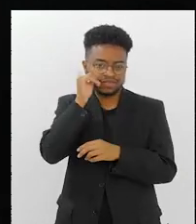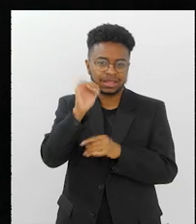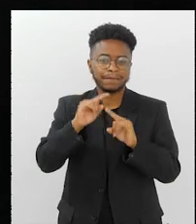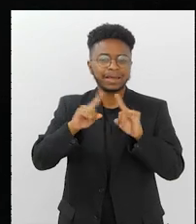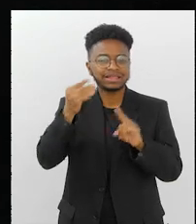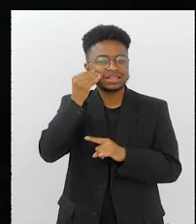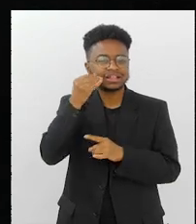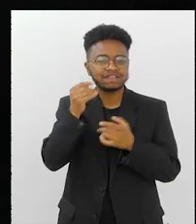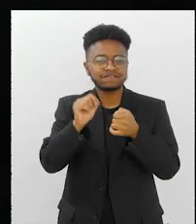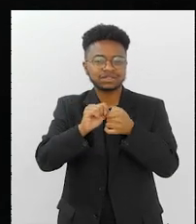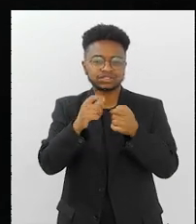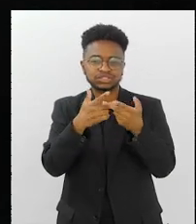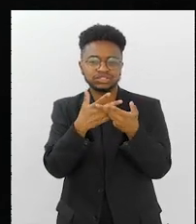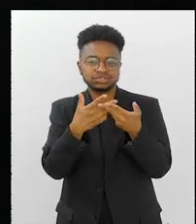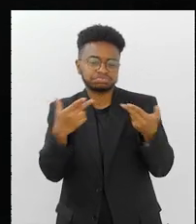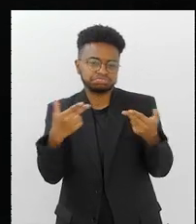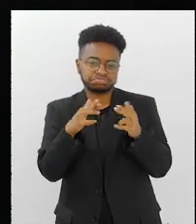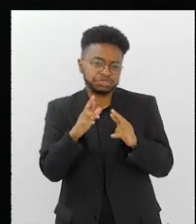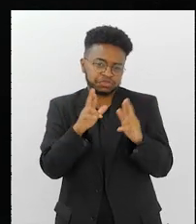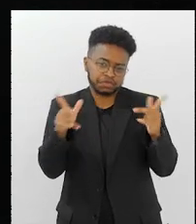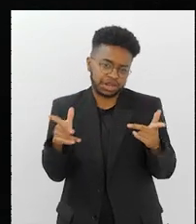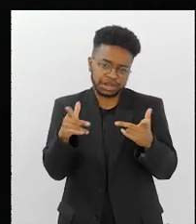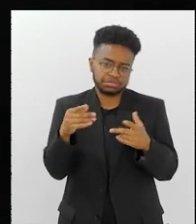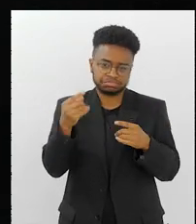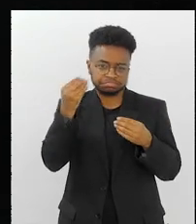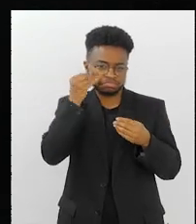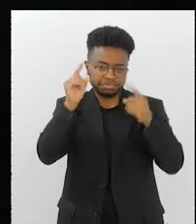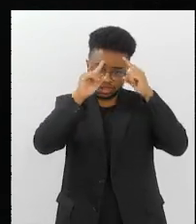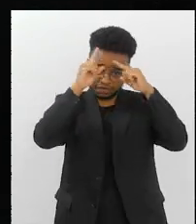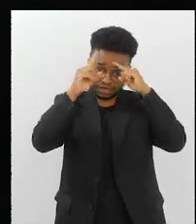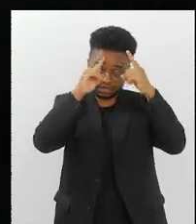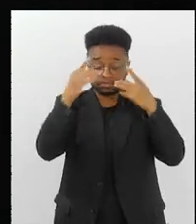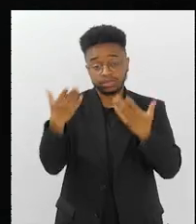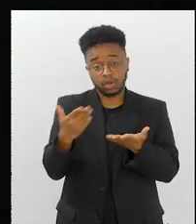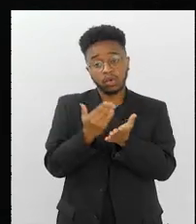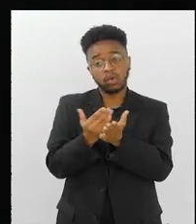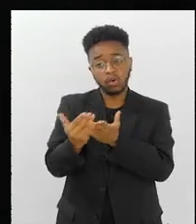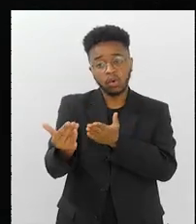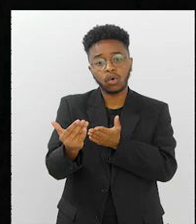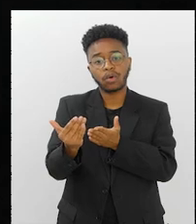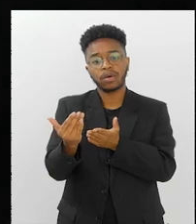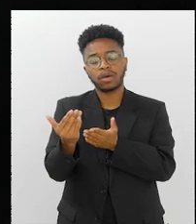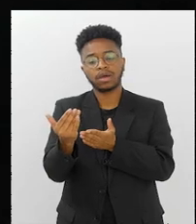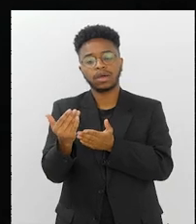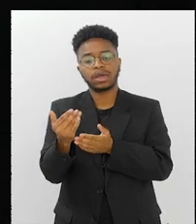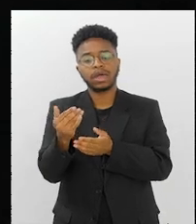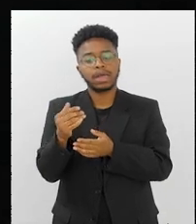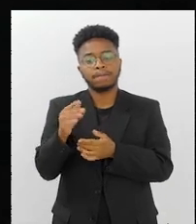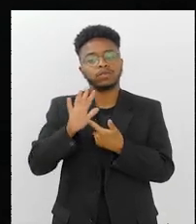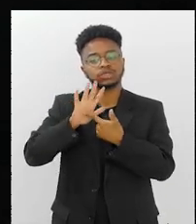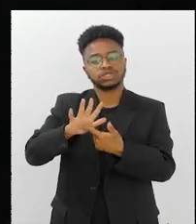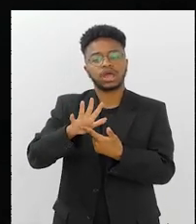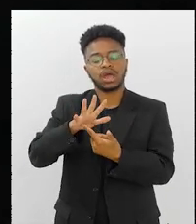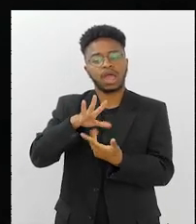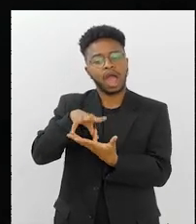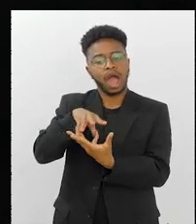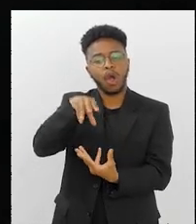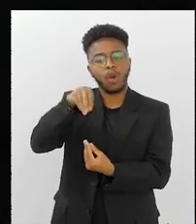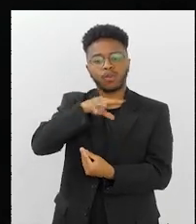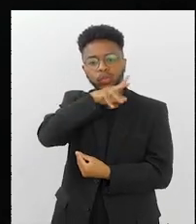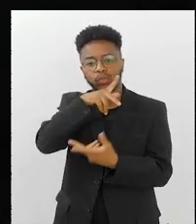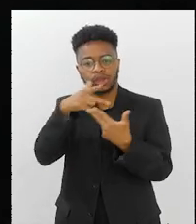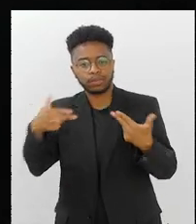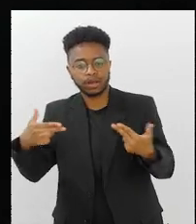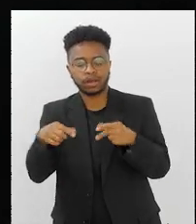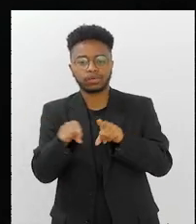alguma coisa de um índio diferente dar uma delir alguma coisa enfim e aí foi quando a gente começou a construir de trazer o espírito do animal pro índio E aí a